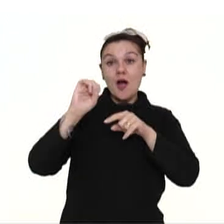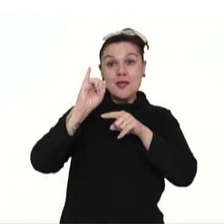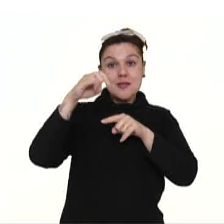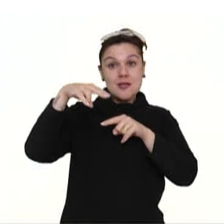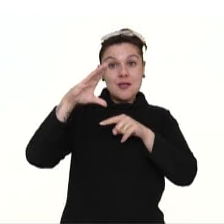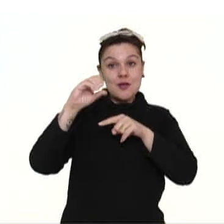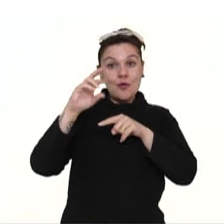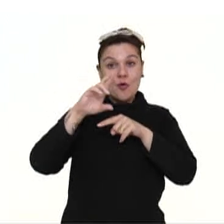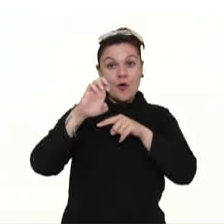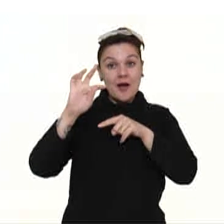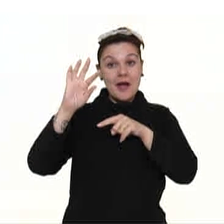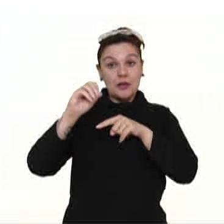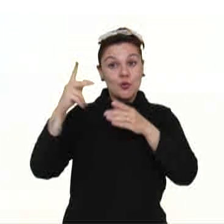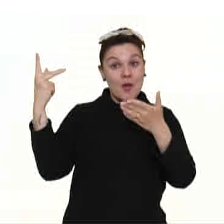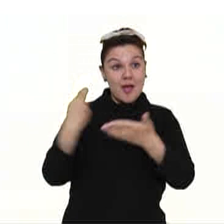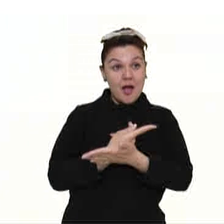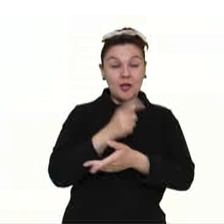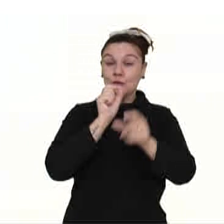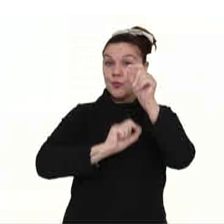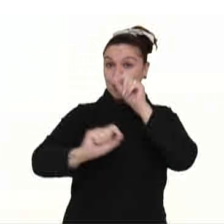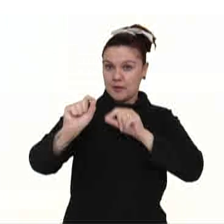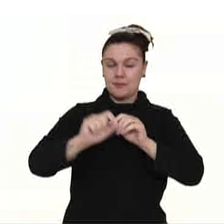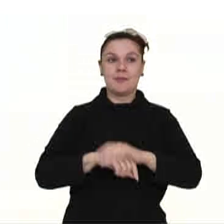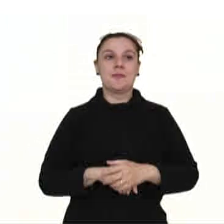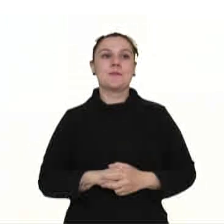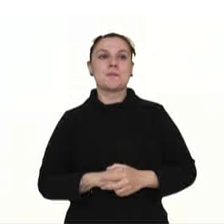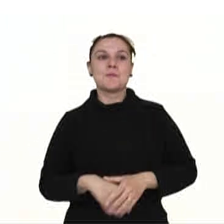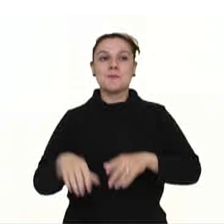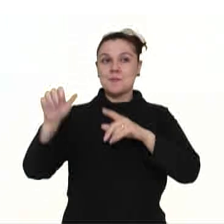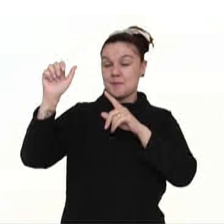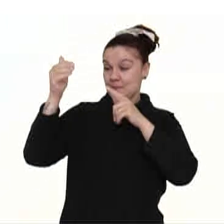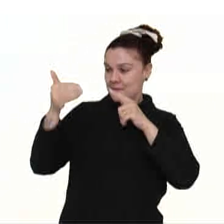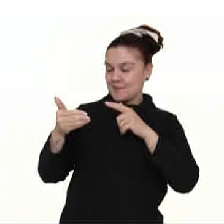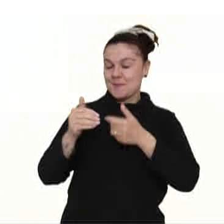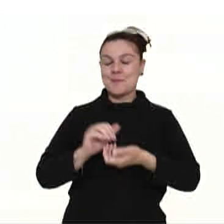incorreto afirmar que. Então, pensem aí.